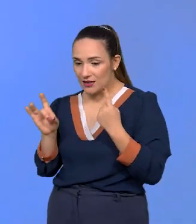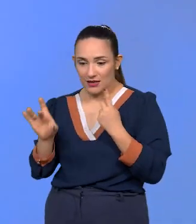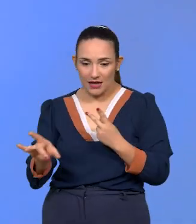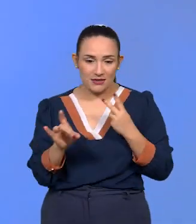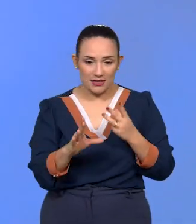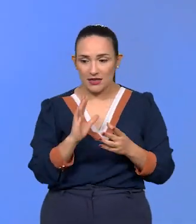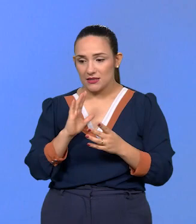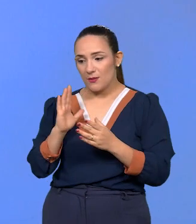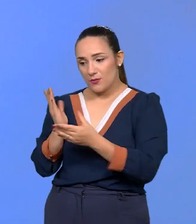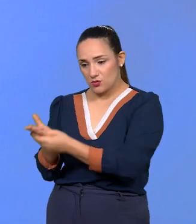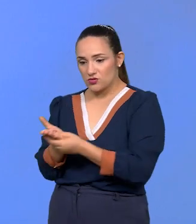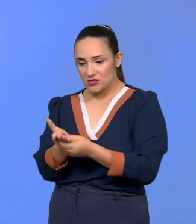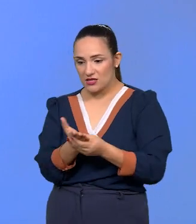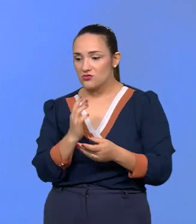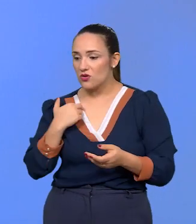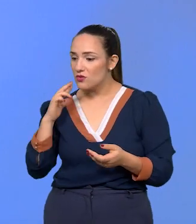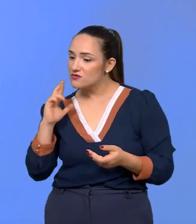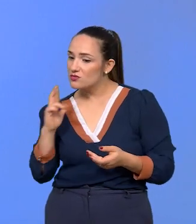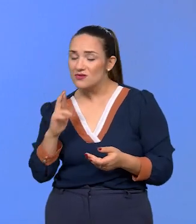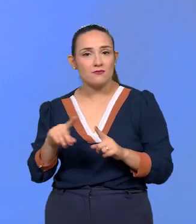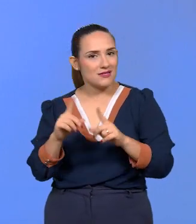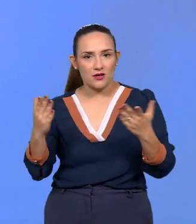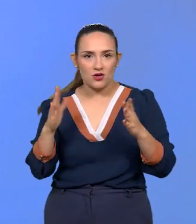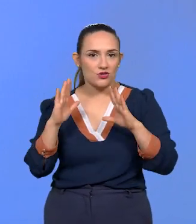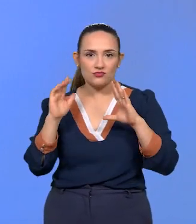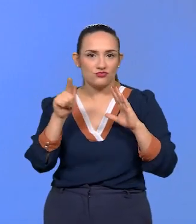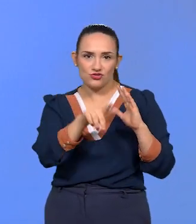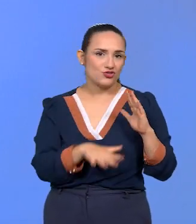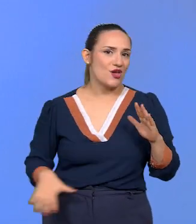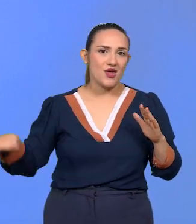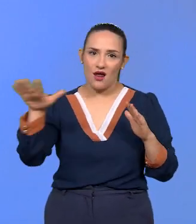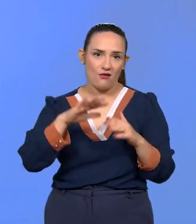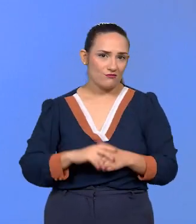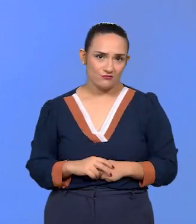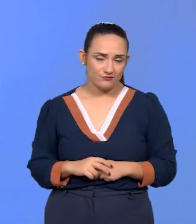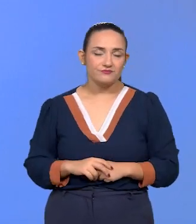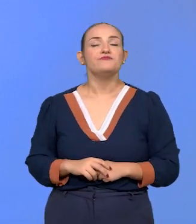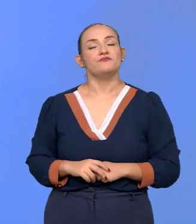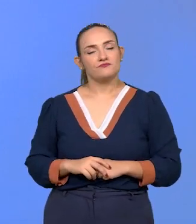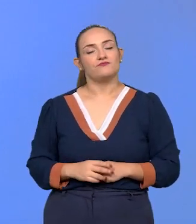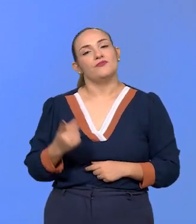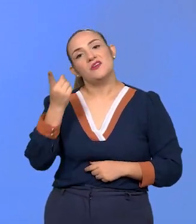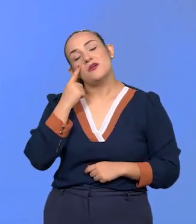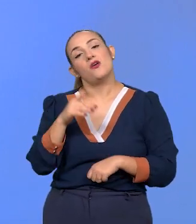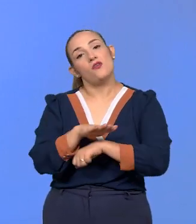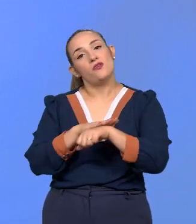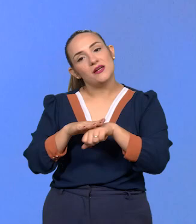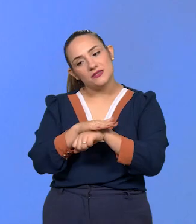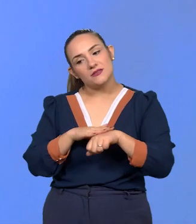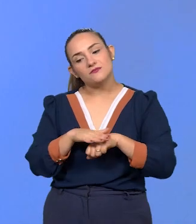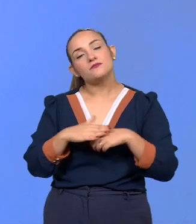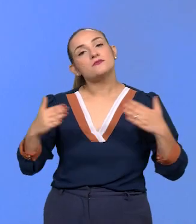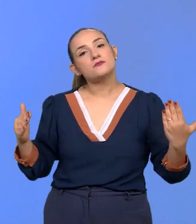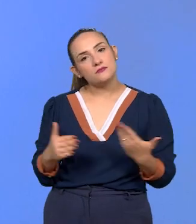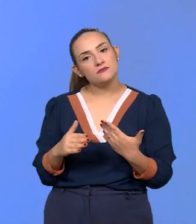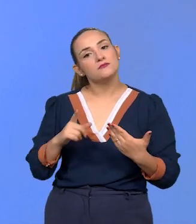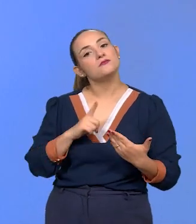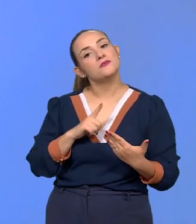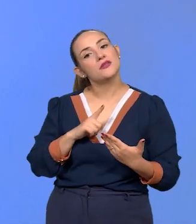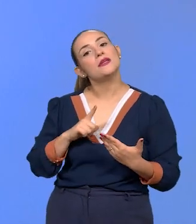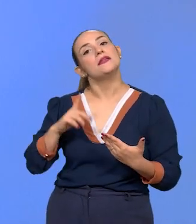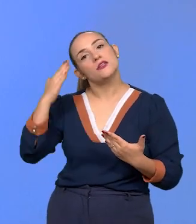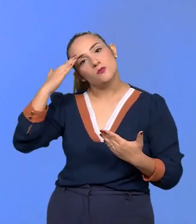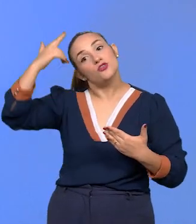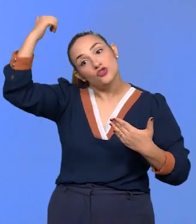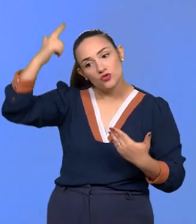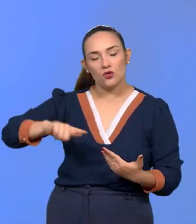agora, é isso que vale. Então você está acompanhando aí a nossa conversa sobre essa decisão que reafirmou o entendimento do STF sobre a